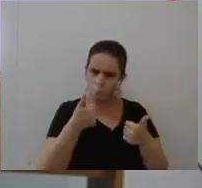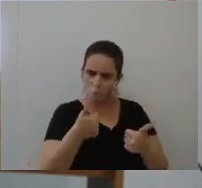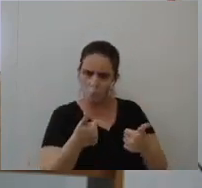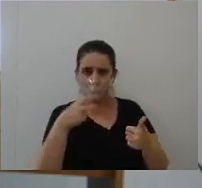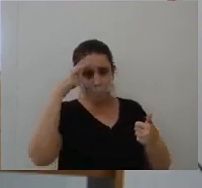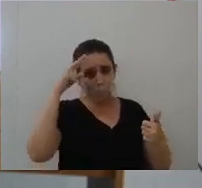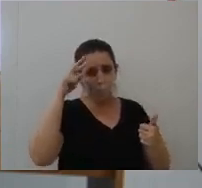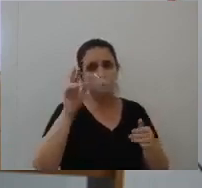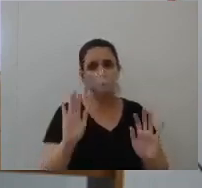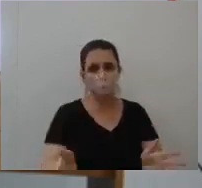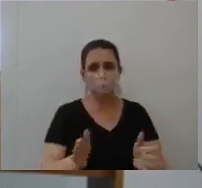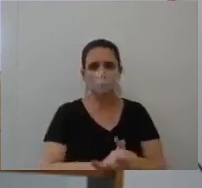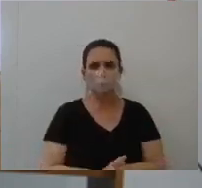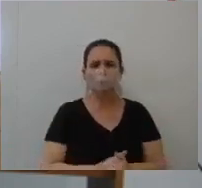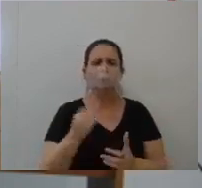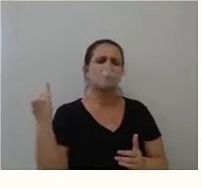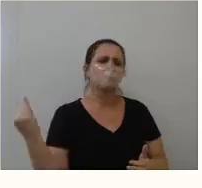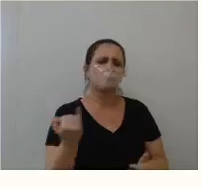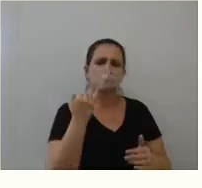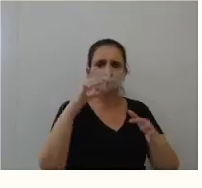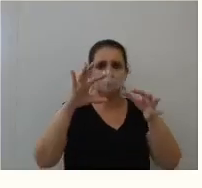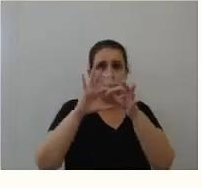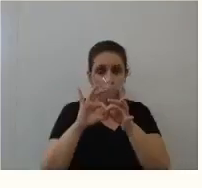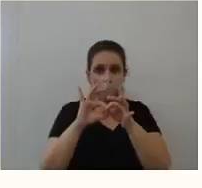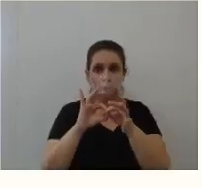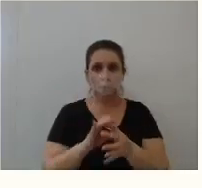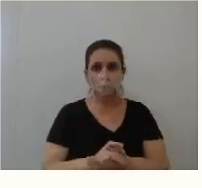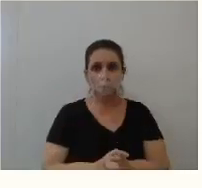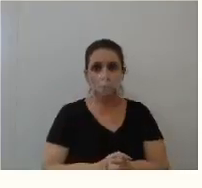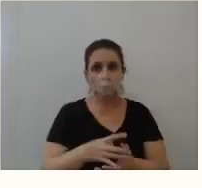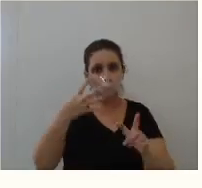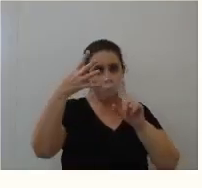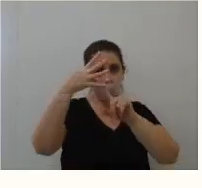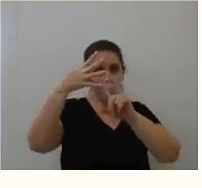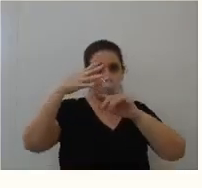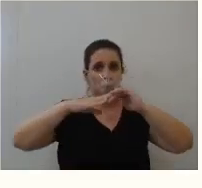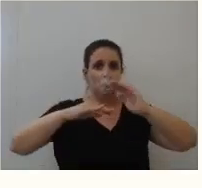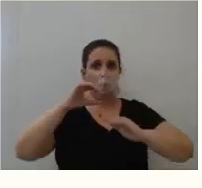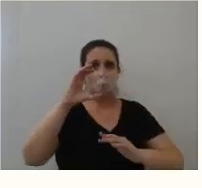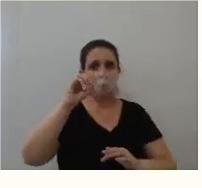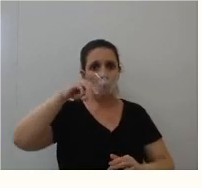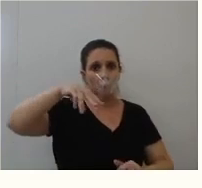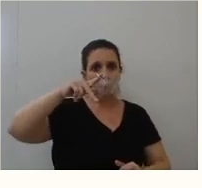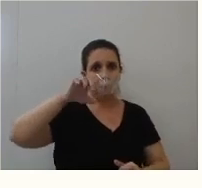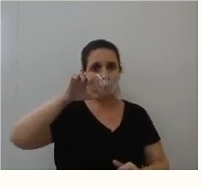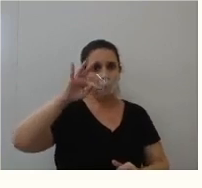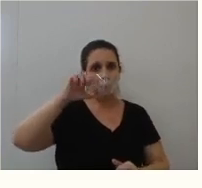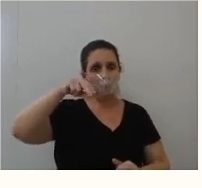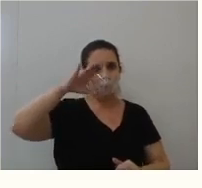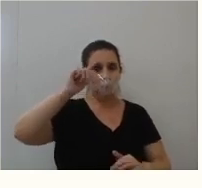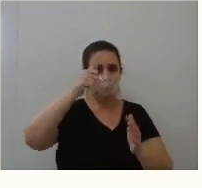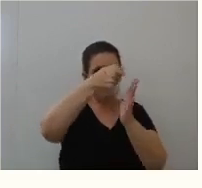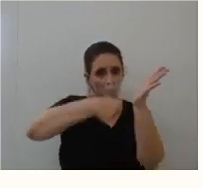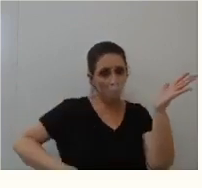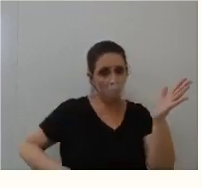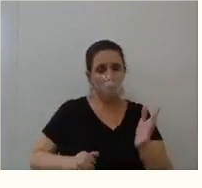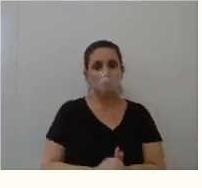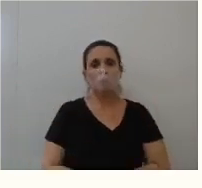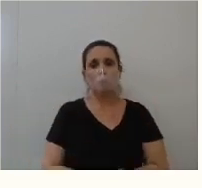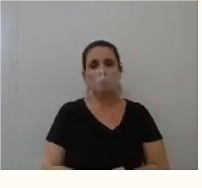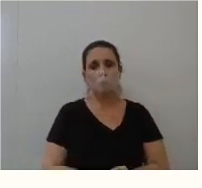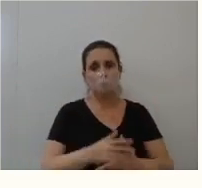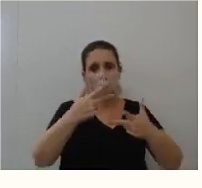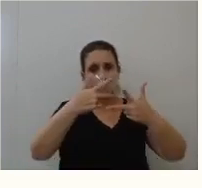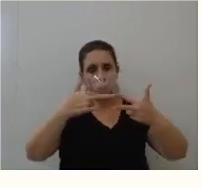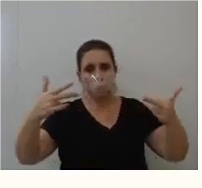esse assunto está intimamente ligado à quarta competência da redação. Ok? Aí eu tenho aí, ó, as coisas